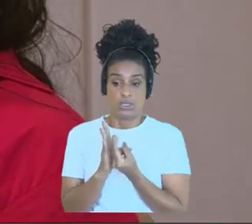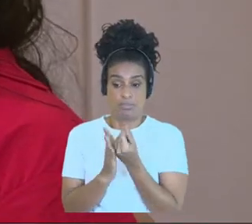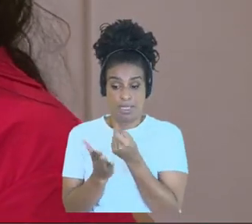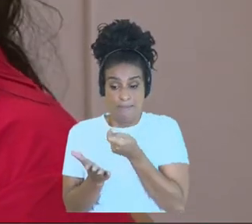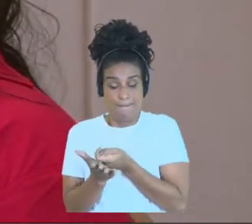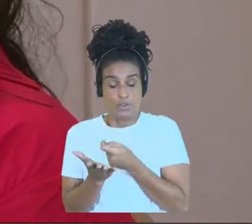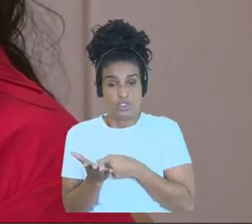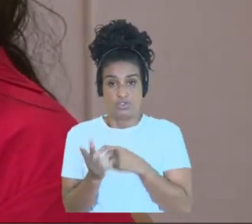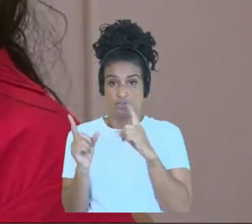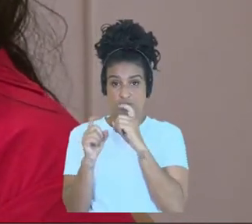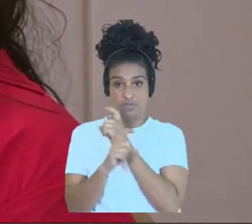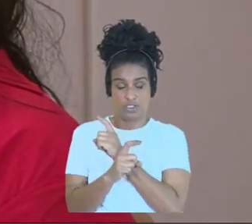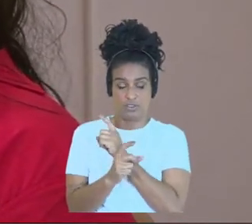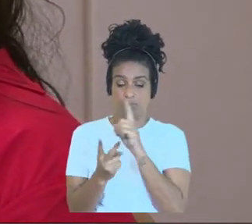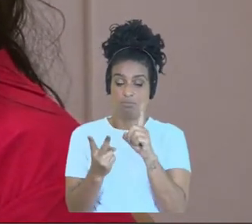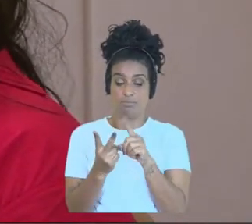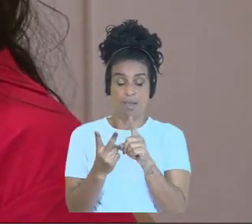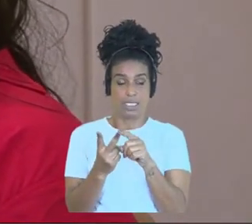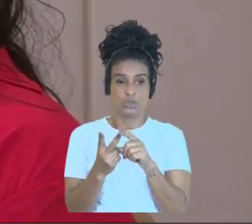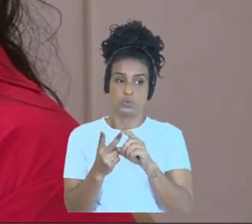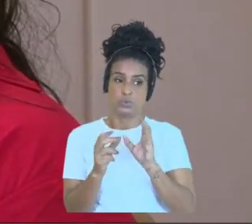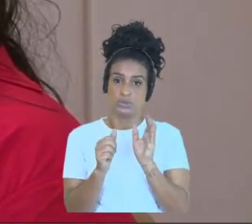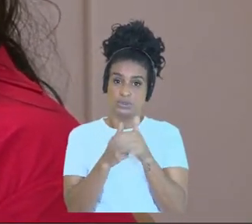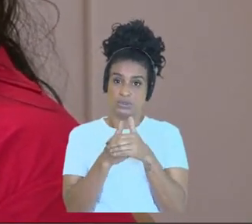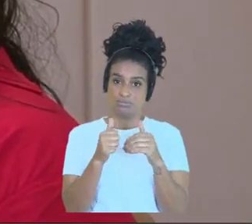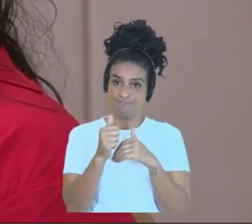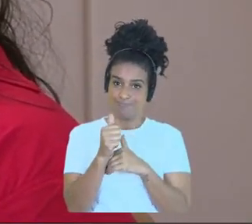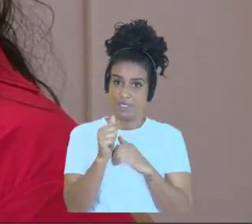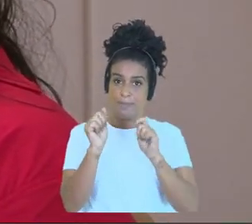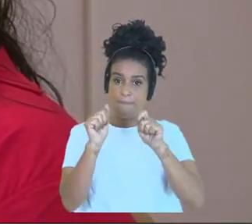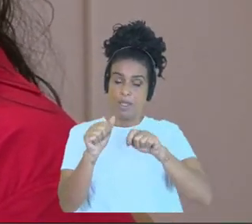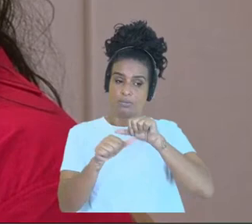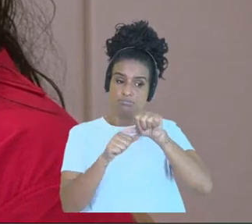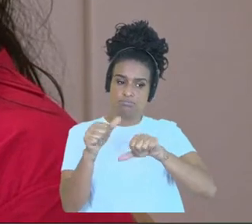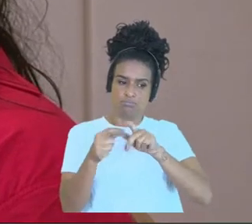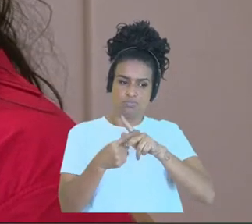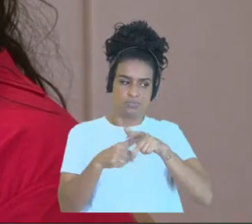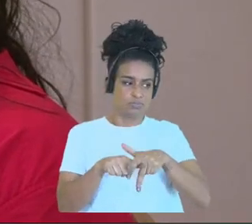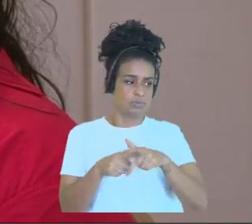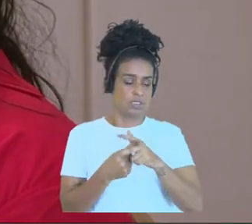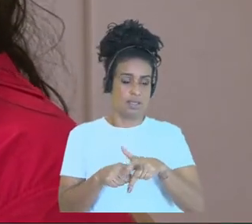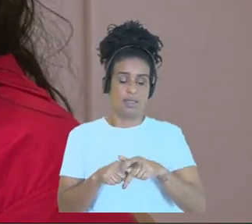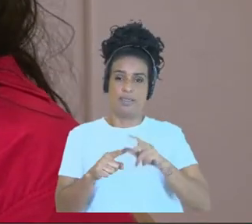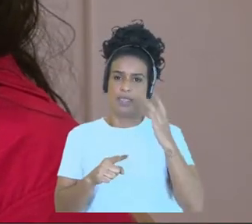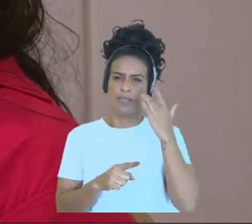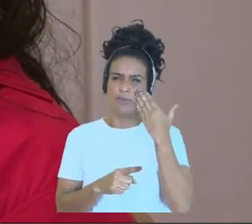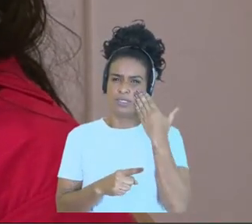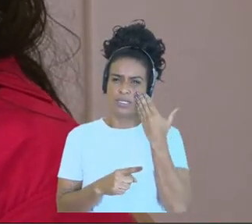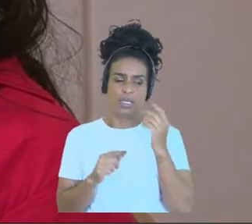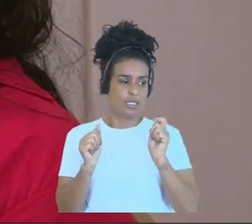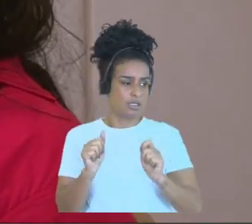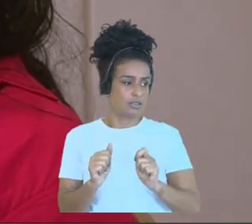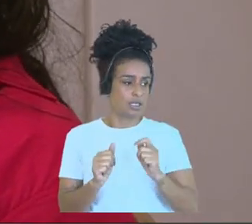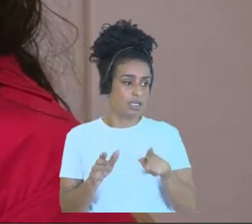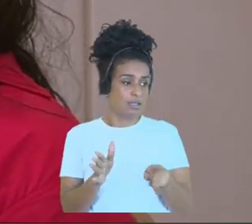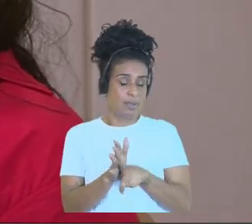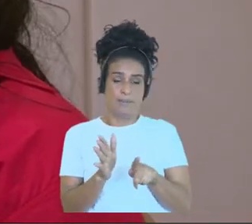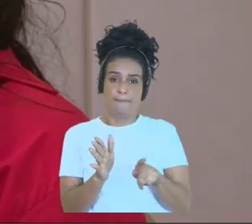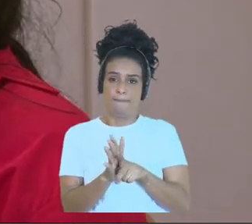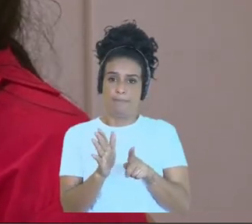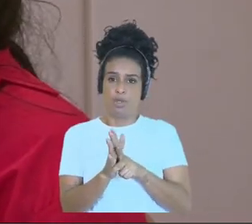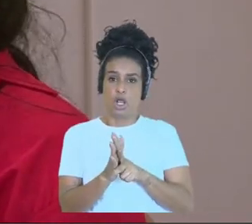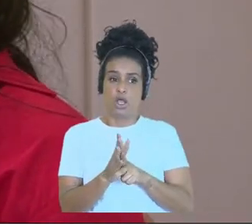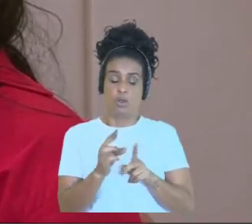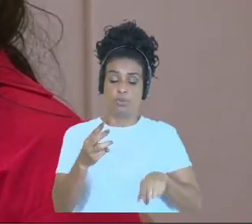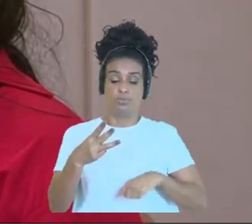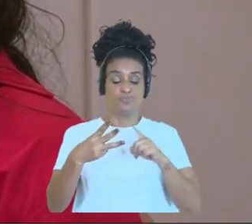secreto... ele é possível de mexer, sim, e eu entendo que isso seria também prerrogativa do judiciário. Eu